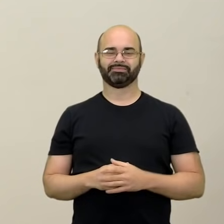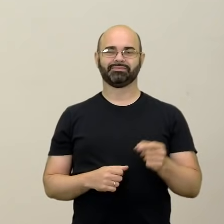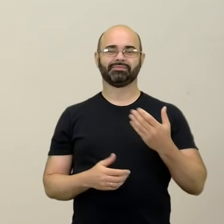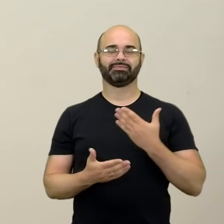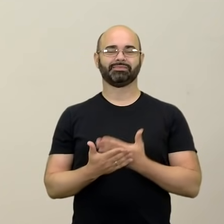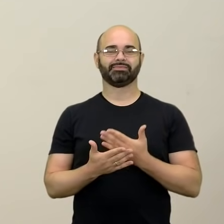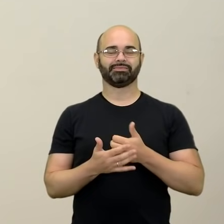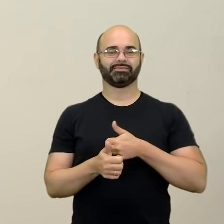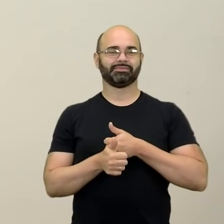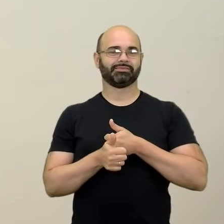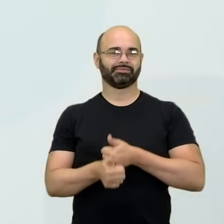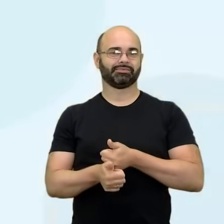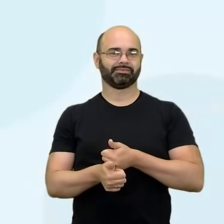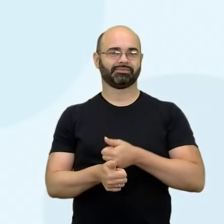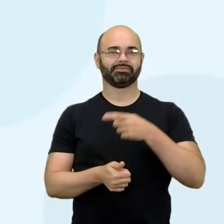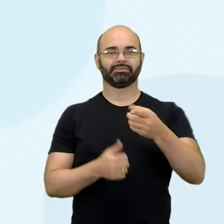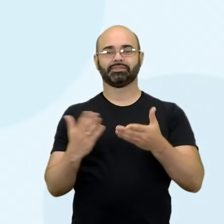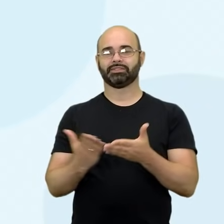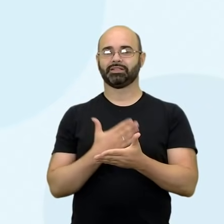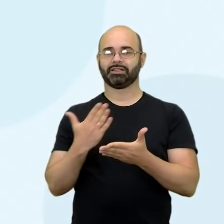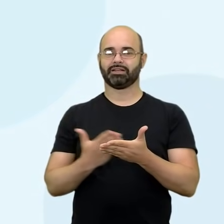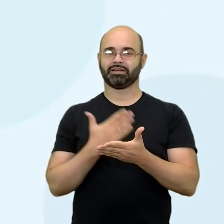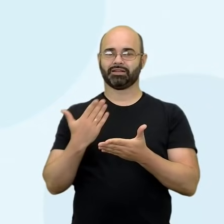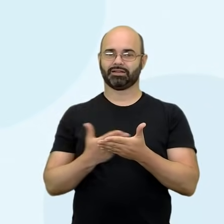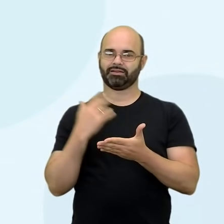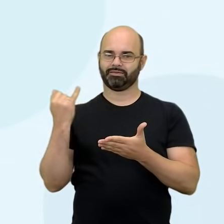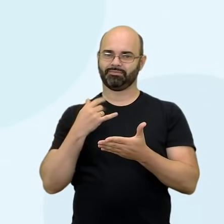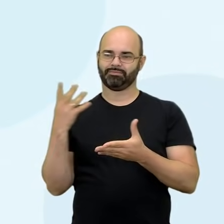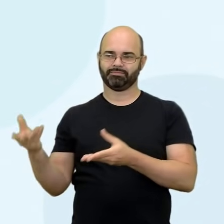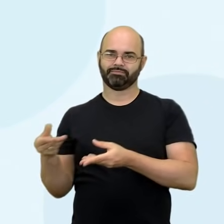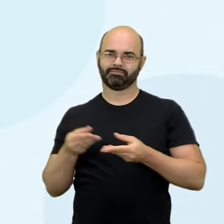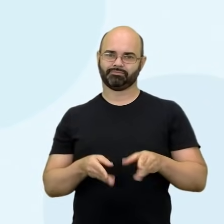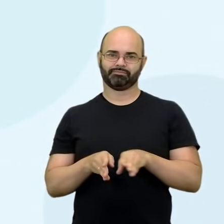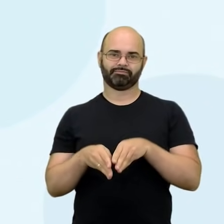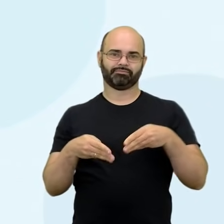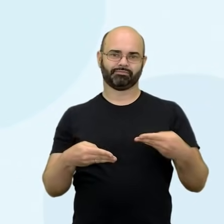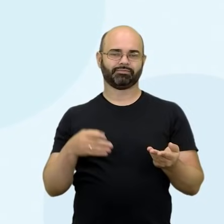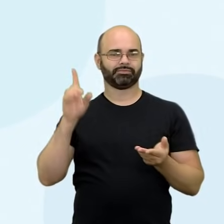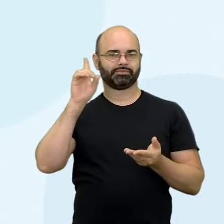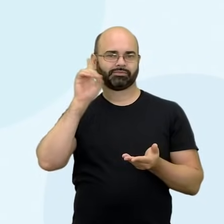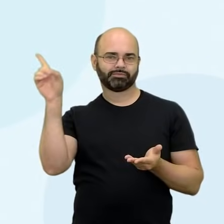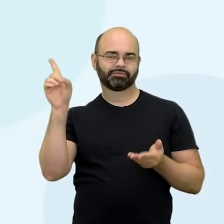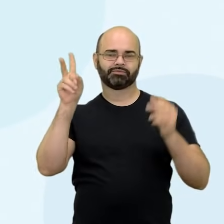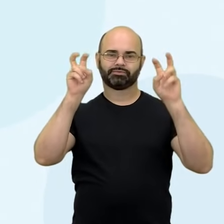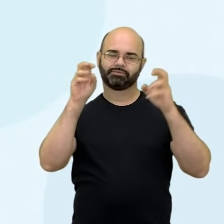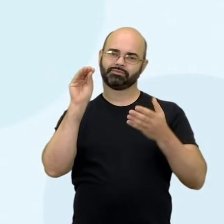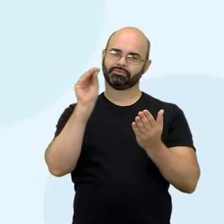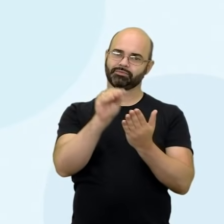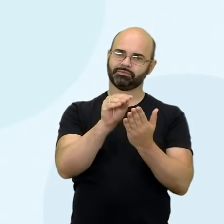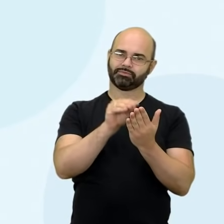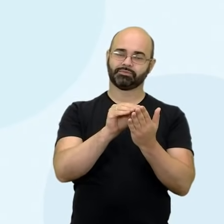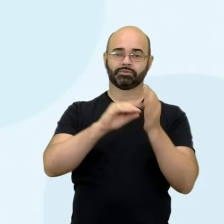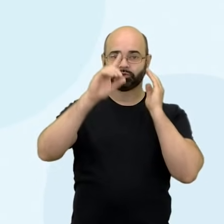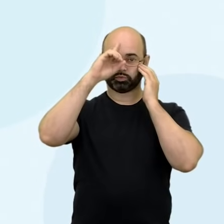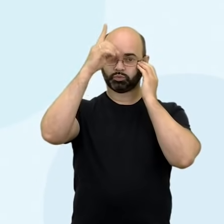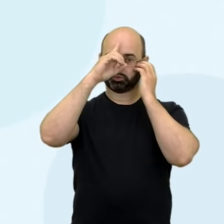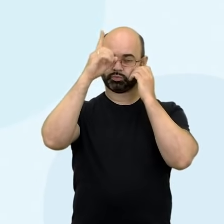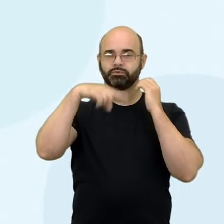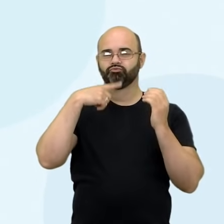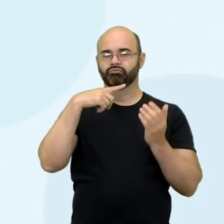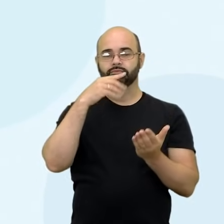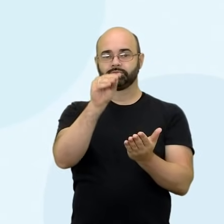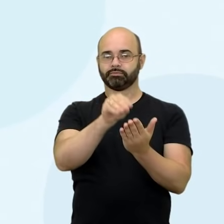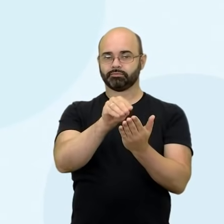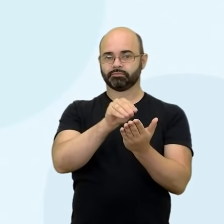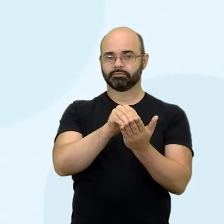aula é muito importante você ter um caderno em mãos identificar a aula com data ET o e anotar as dúvidas para depois você